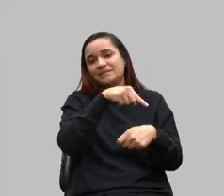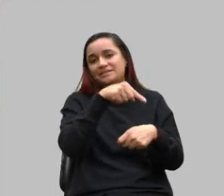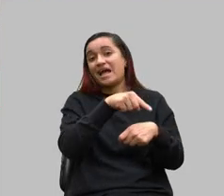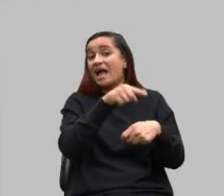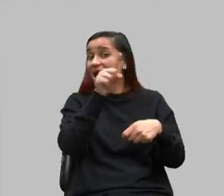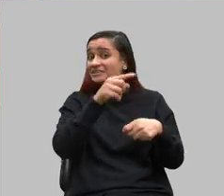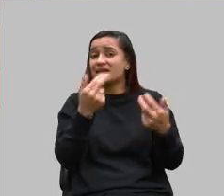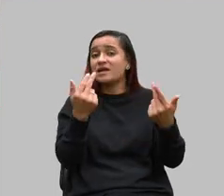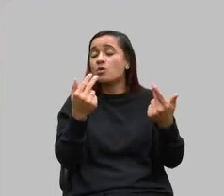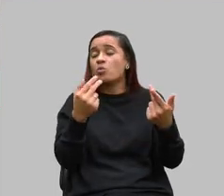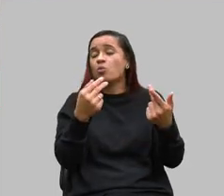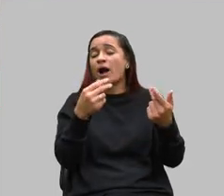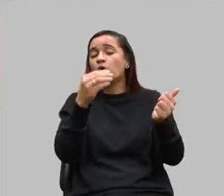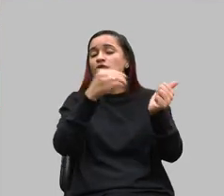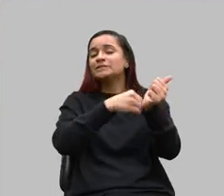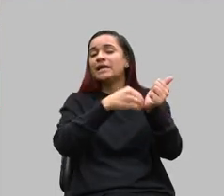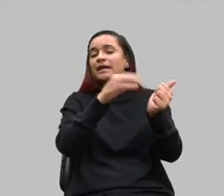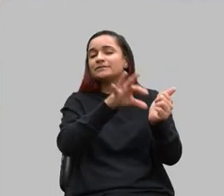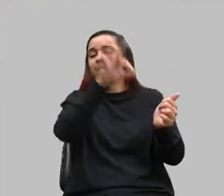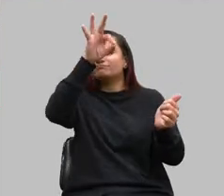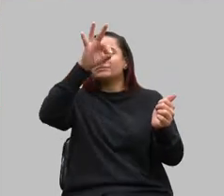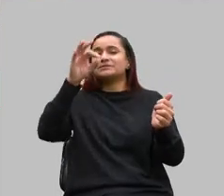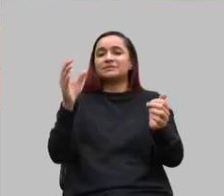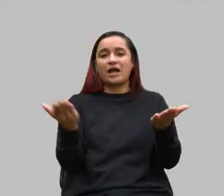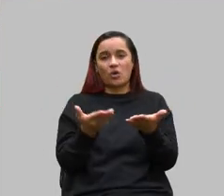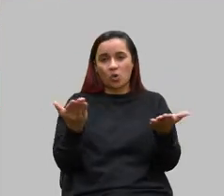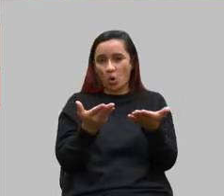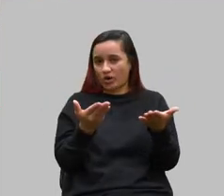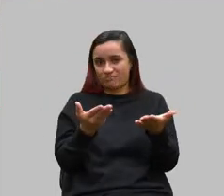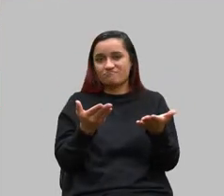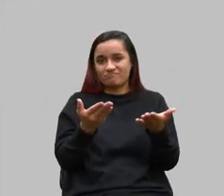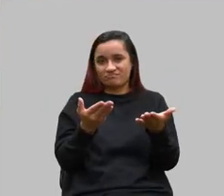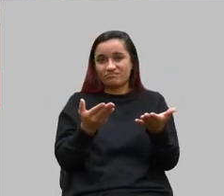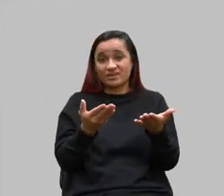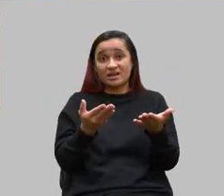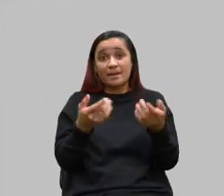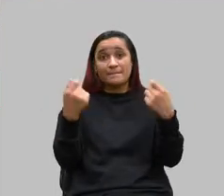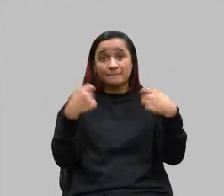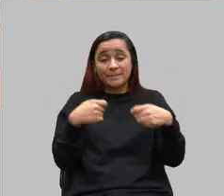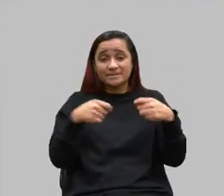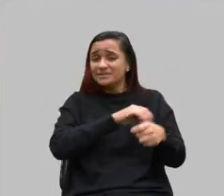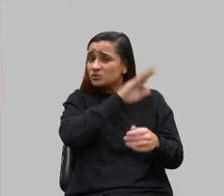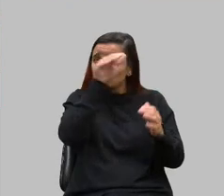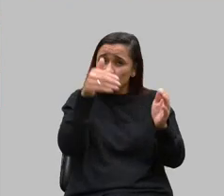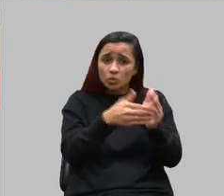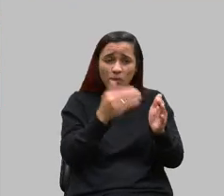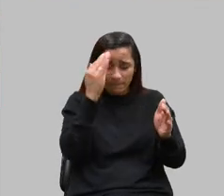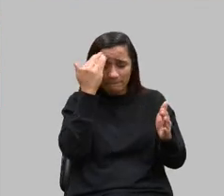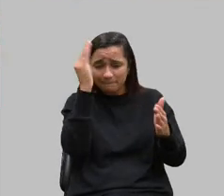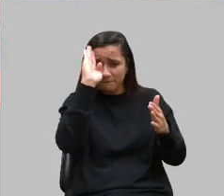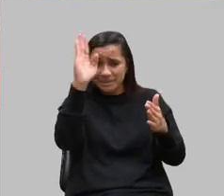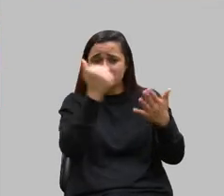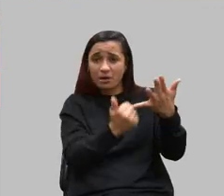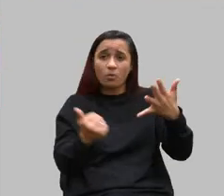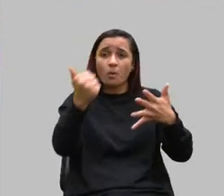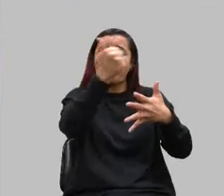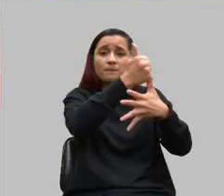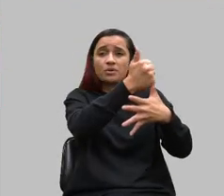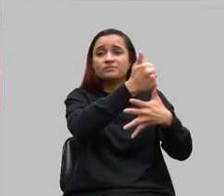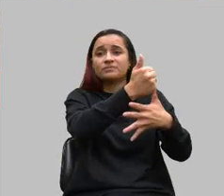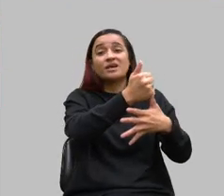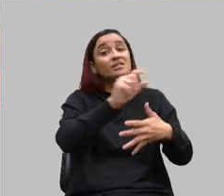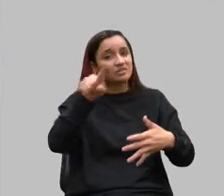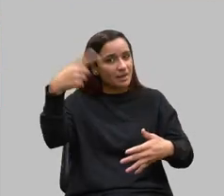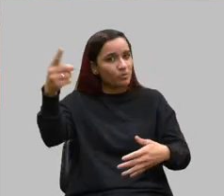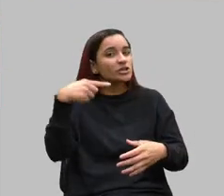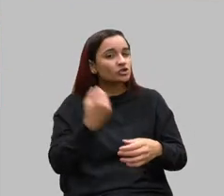essa é a bola da vez isso aí é é prioridade sobre tudo depois nós podemos sentar para discutir Minas Gerais tá sendo preterida